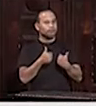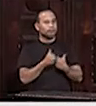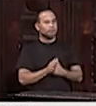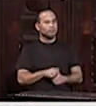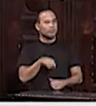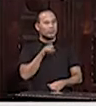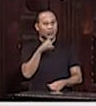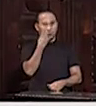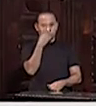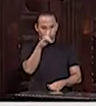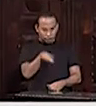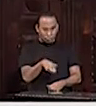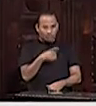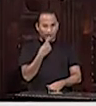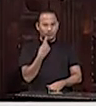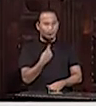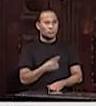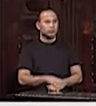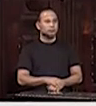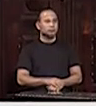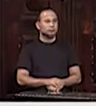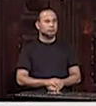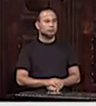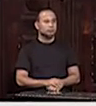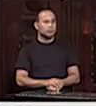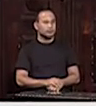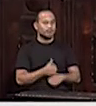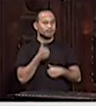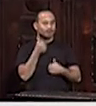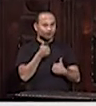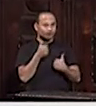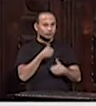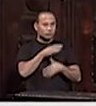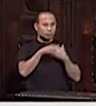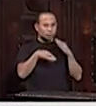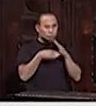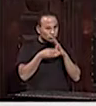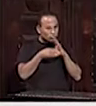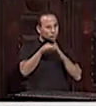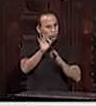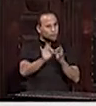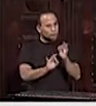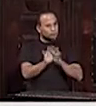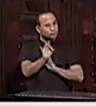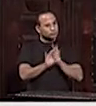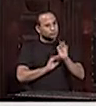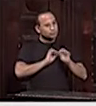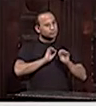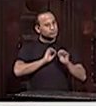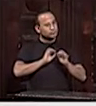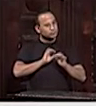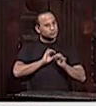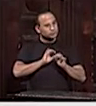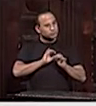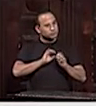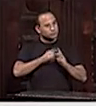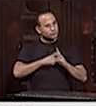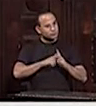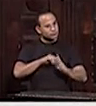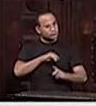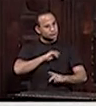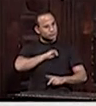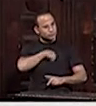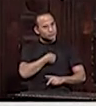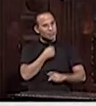e que é o único ponto positivo de todo o projeto de ajuste fiscal, possa prosseguir,